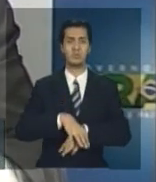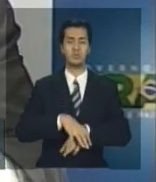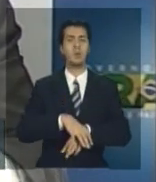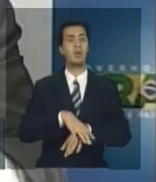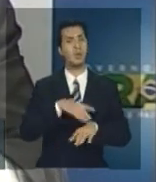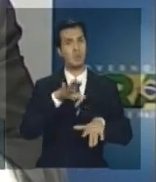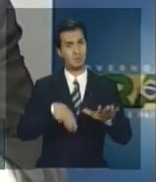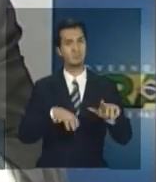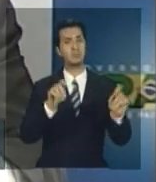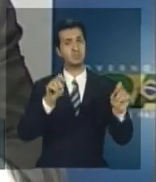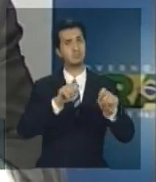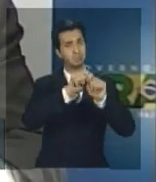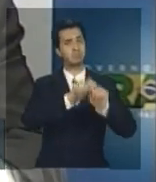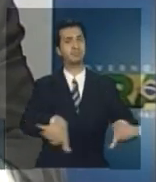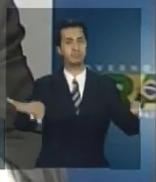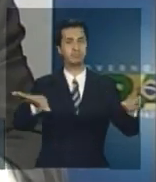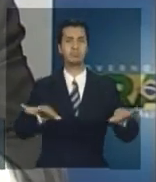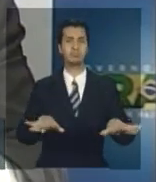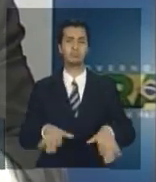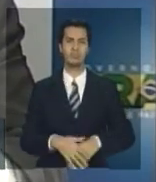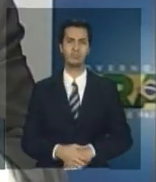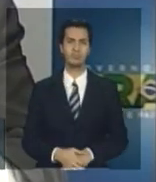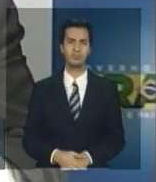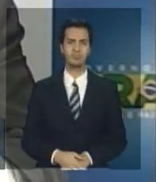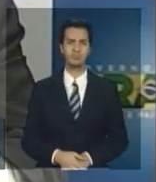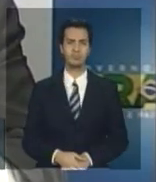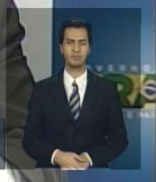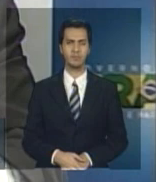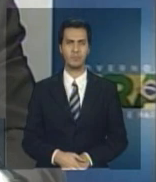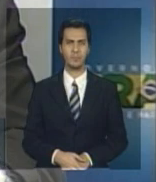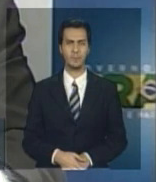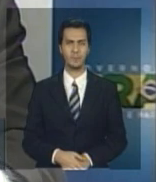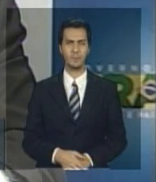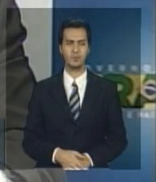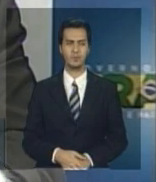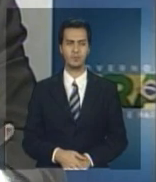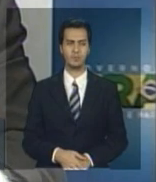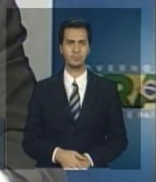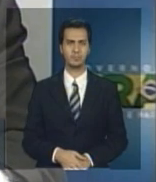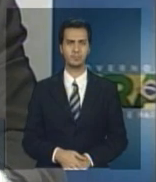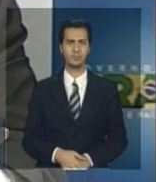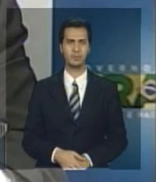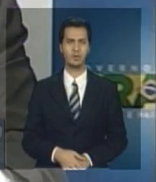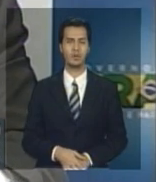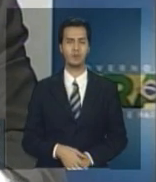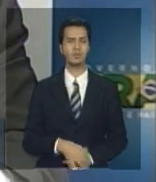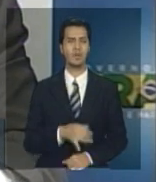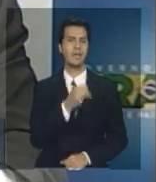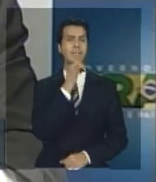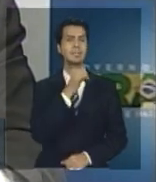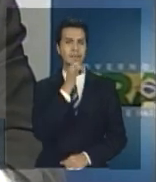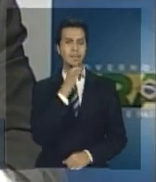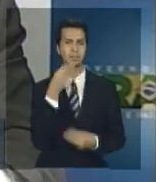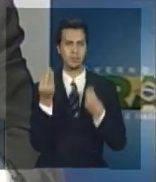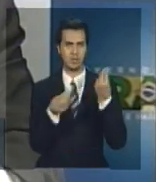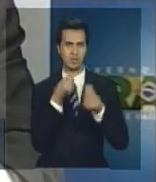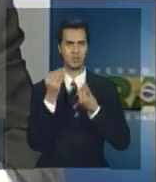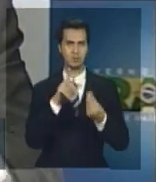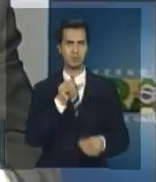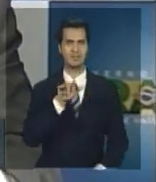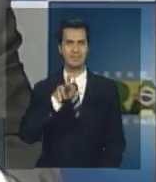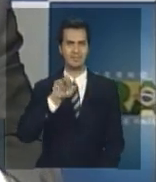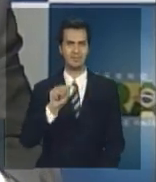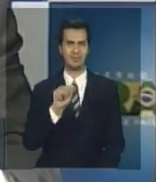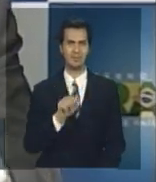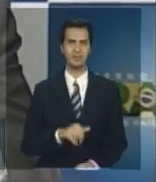grande transmissão de casos. Né? Uma terceira, só citar um exemplo em relação ao Lira, que é importante. A cidade